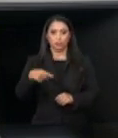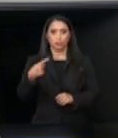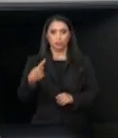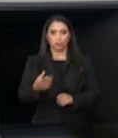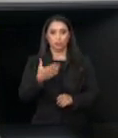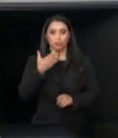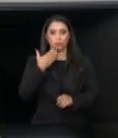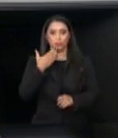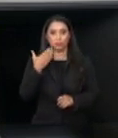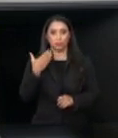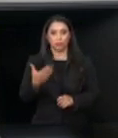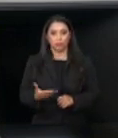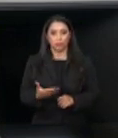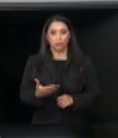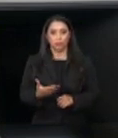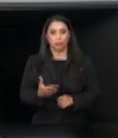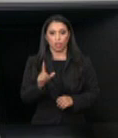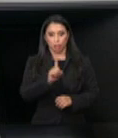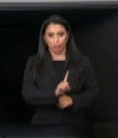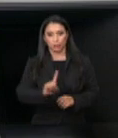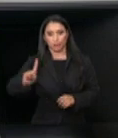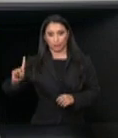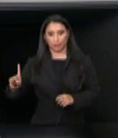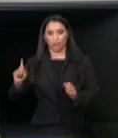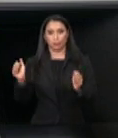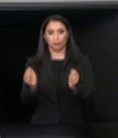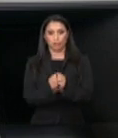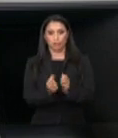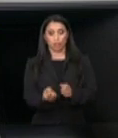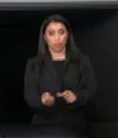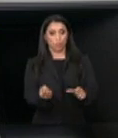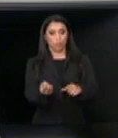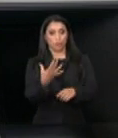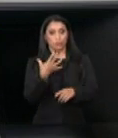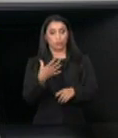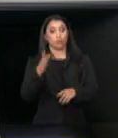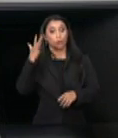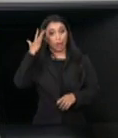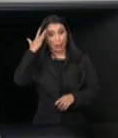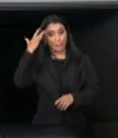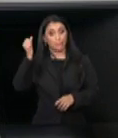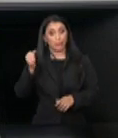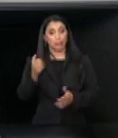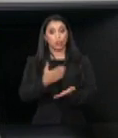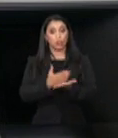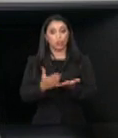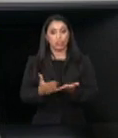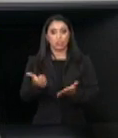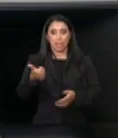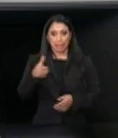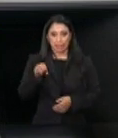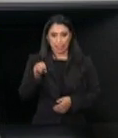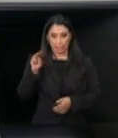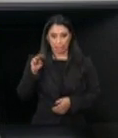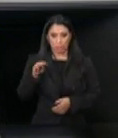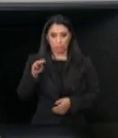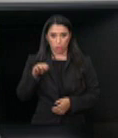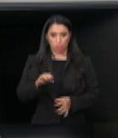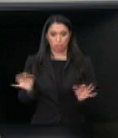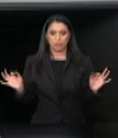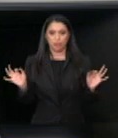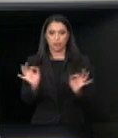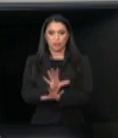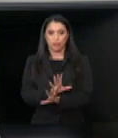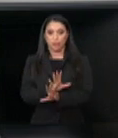então eu vou pedir para tirar uma foto eu vou até lá tchau a foto amanhã recomeçaremos às 10 horas teclado